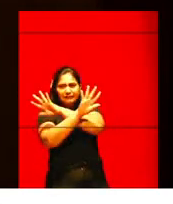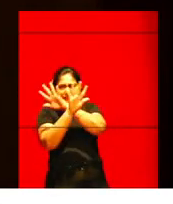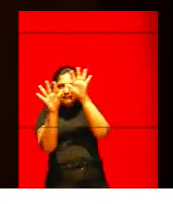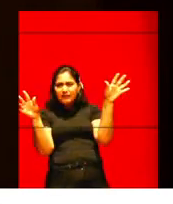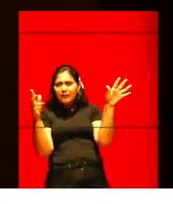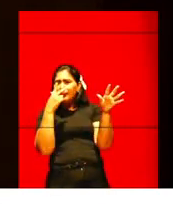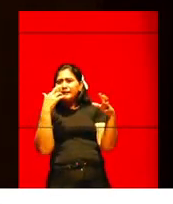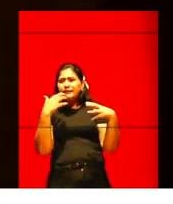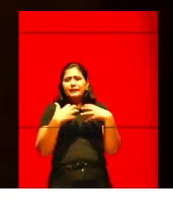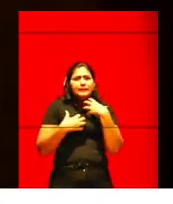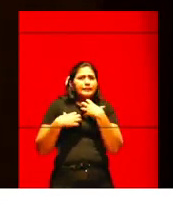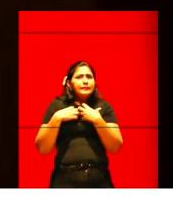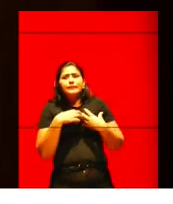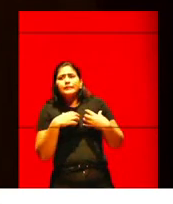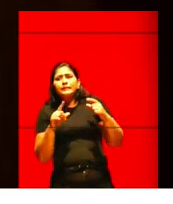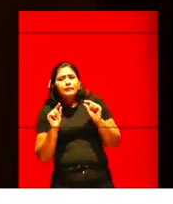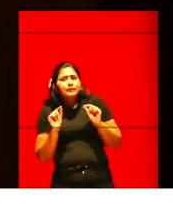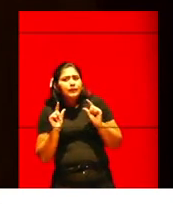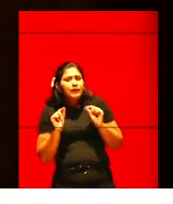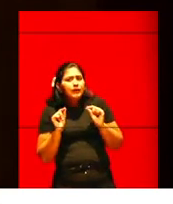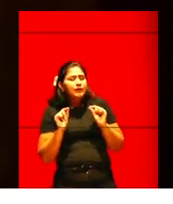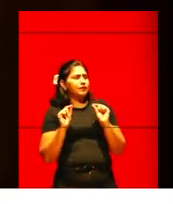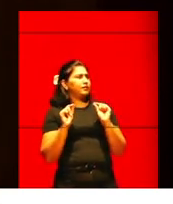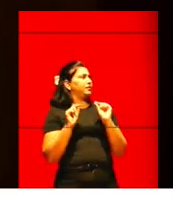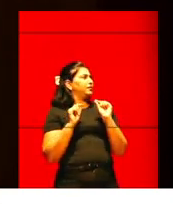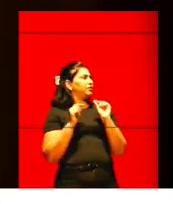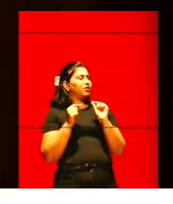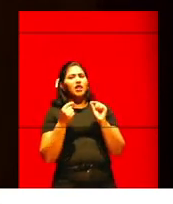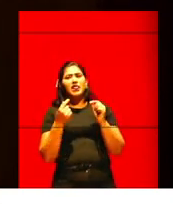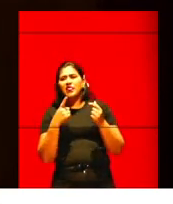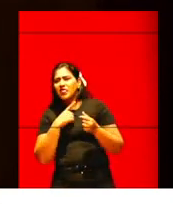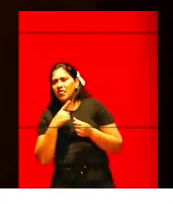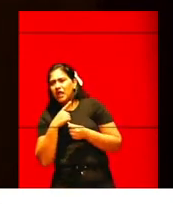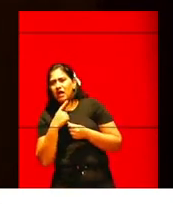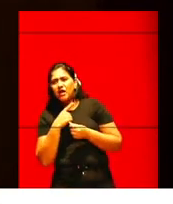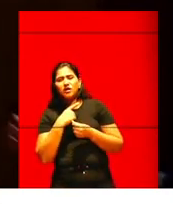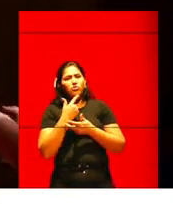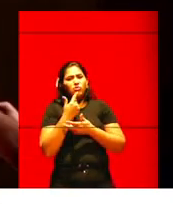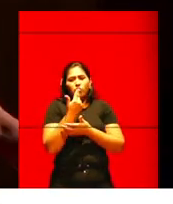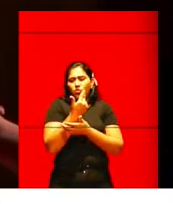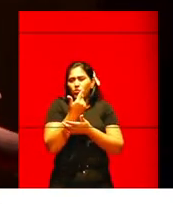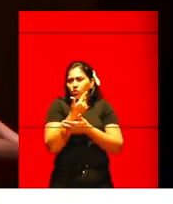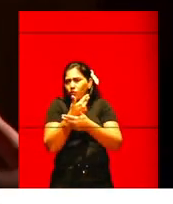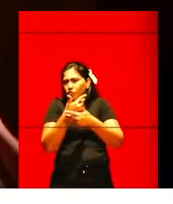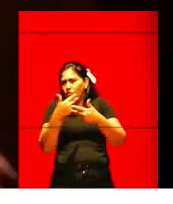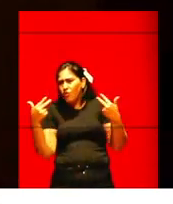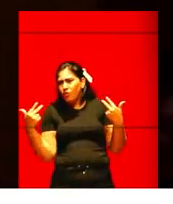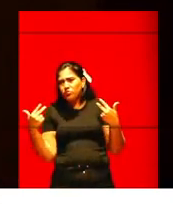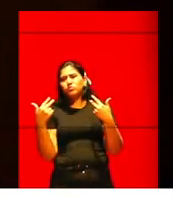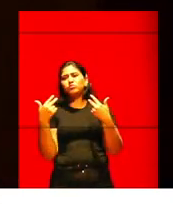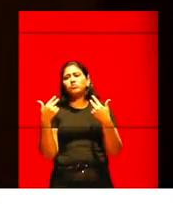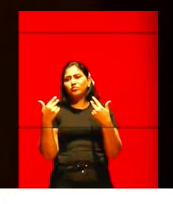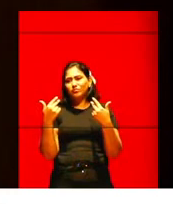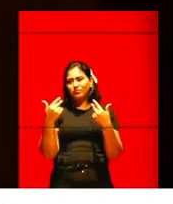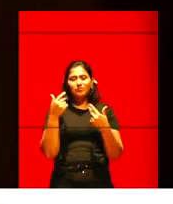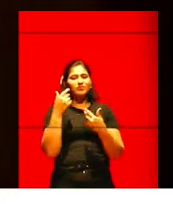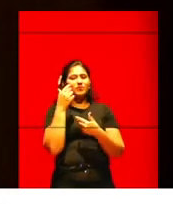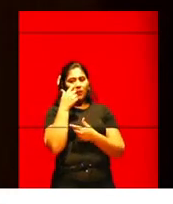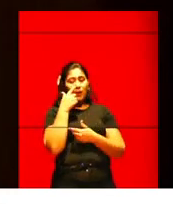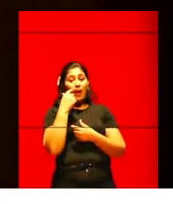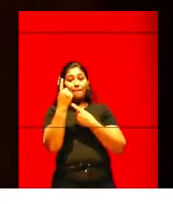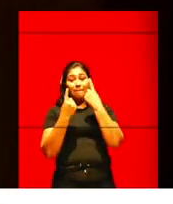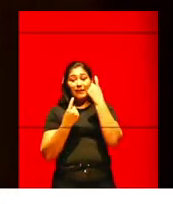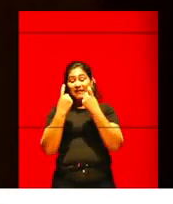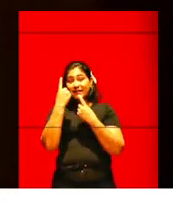alguma coisa? Não vê, tu faz várias coisas que não é pra se fazer. Quem faz não é pra se fazer,